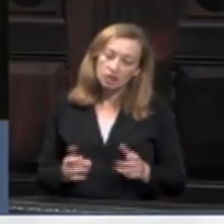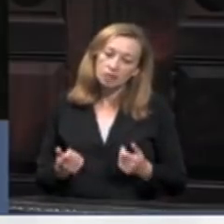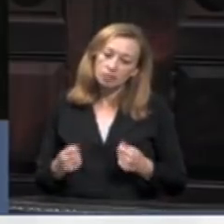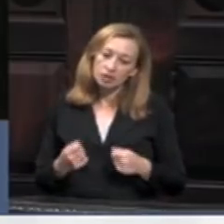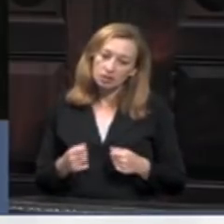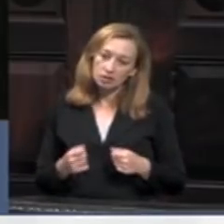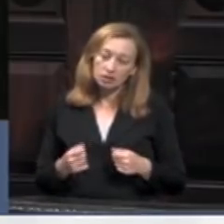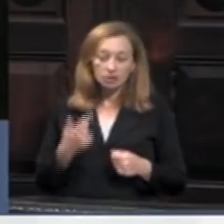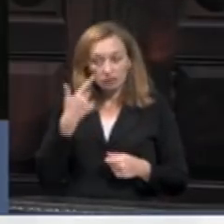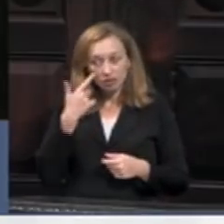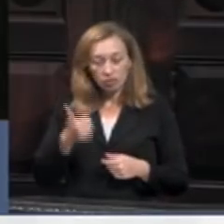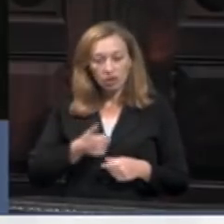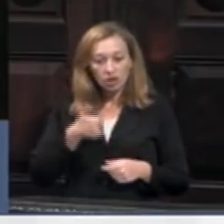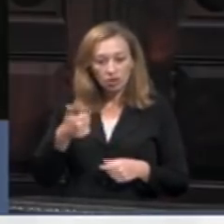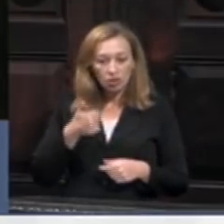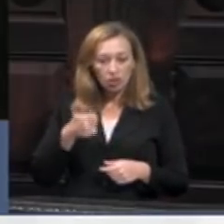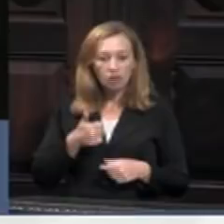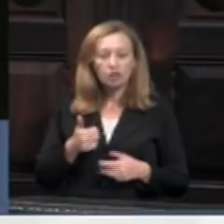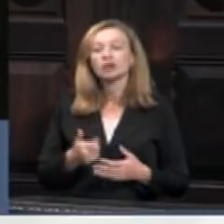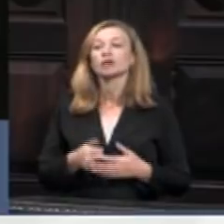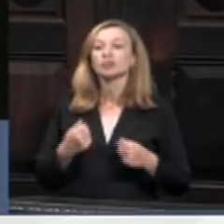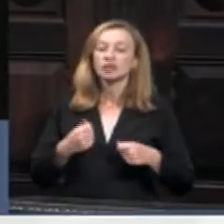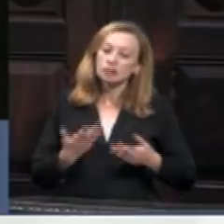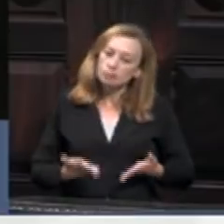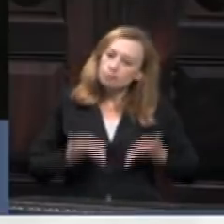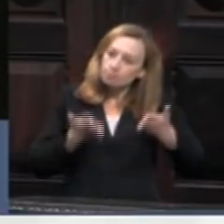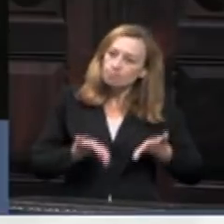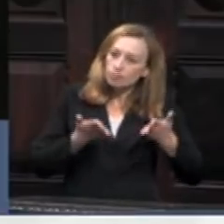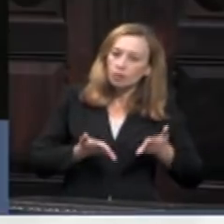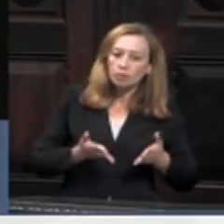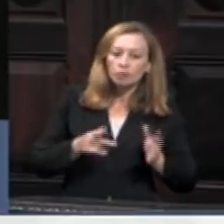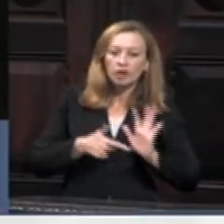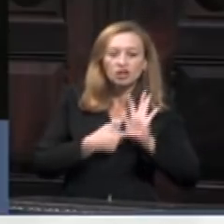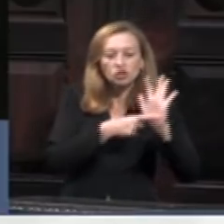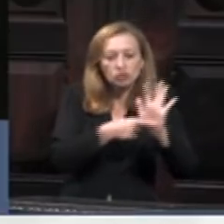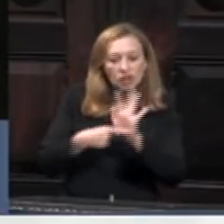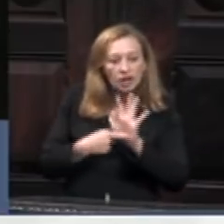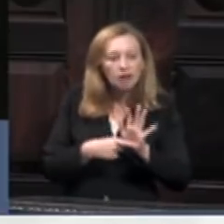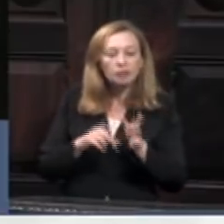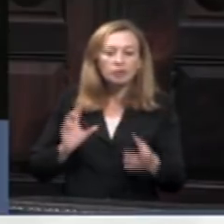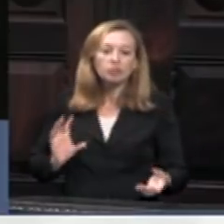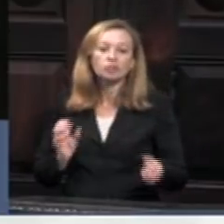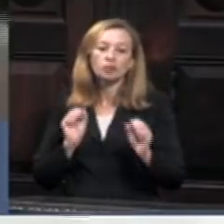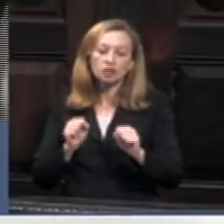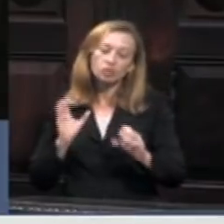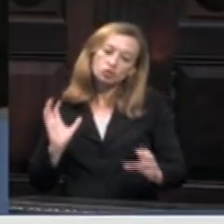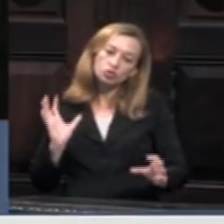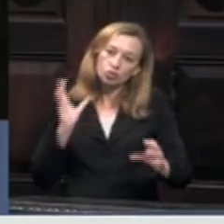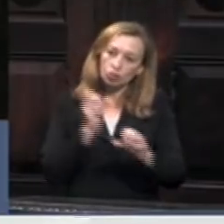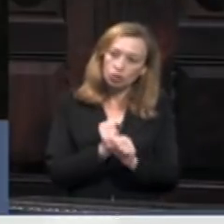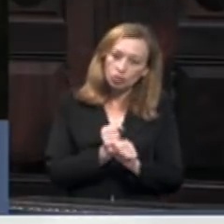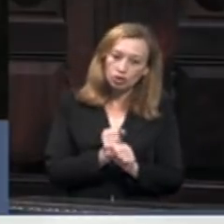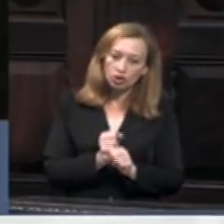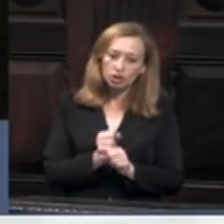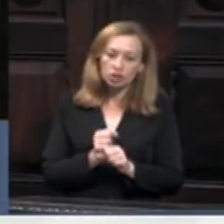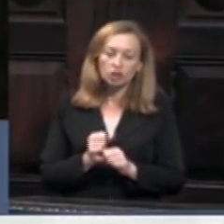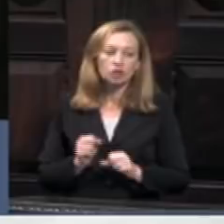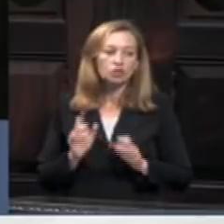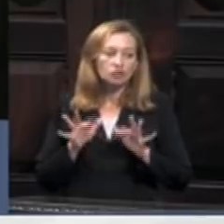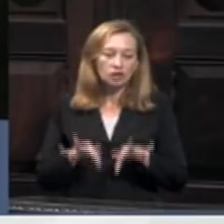Há disposição de colaborar para que possamos concluir a